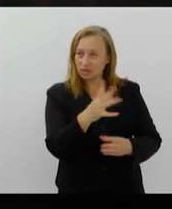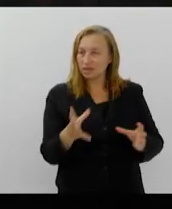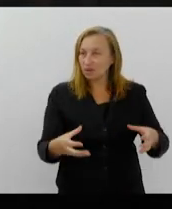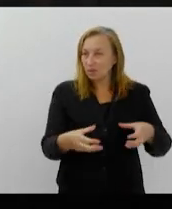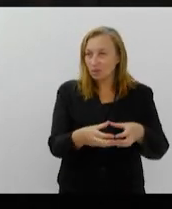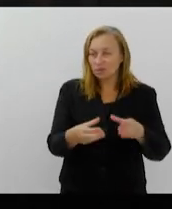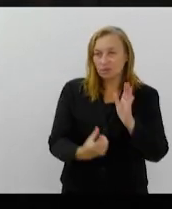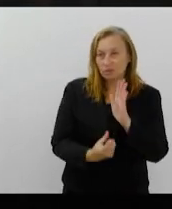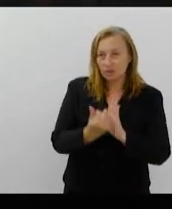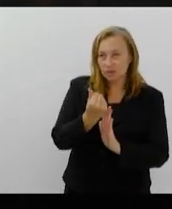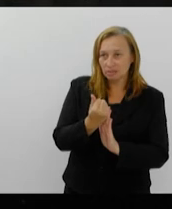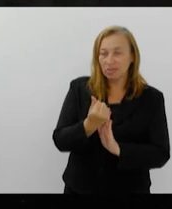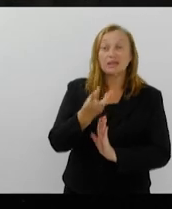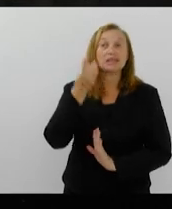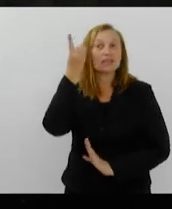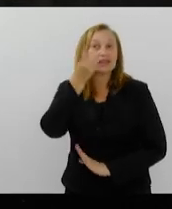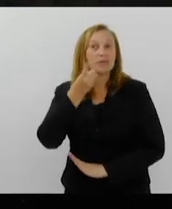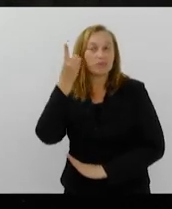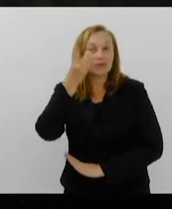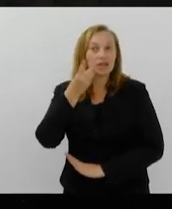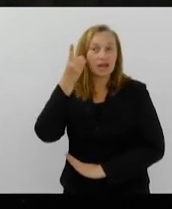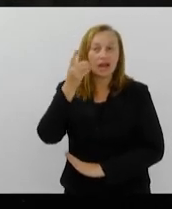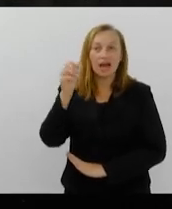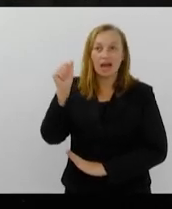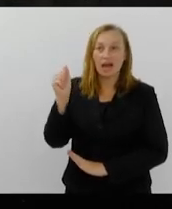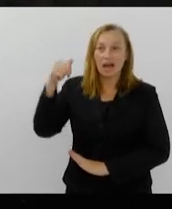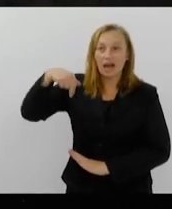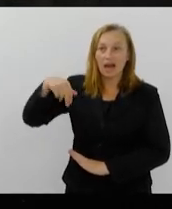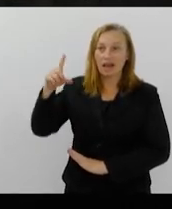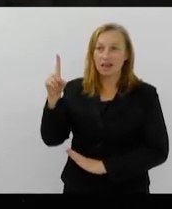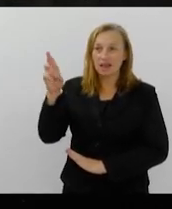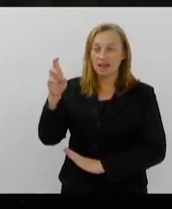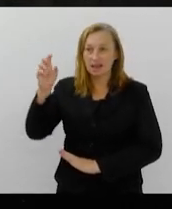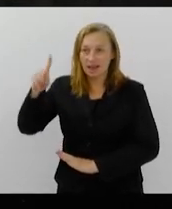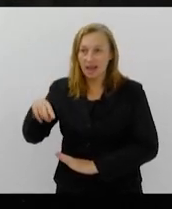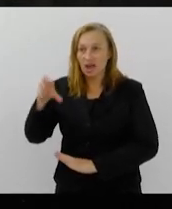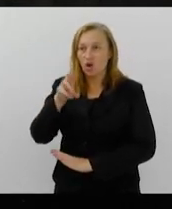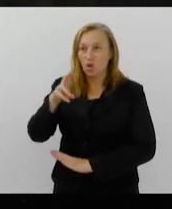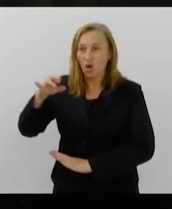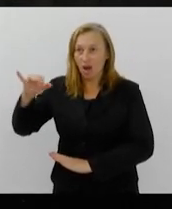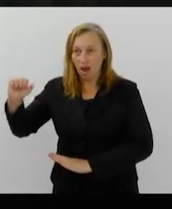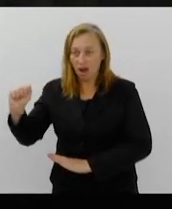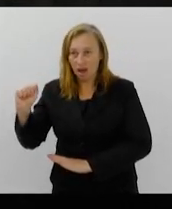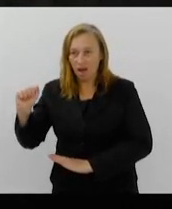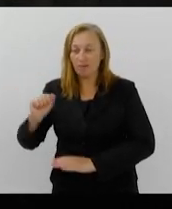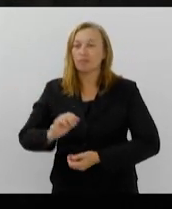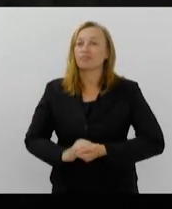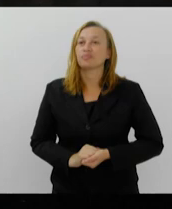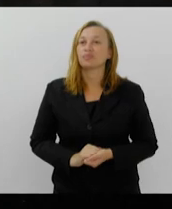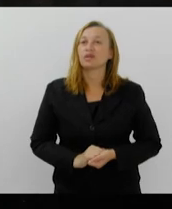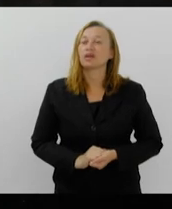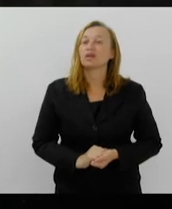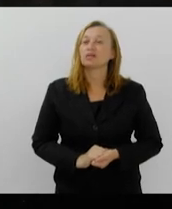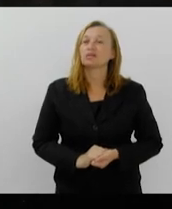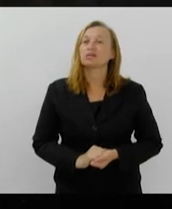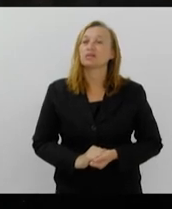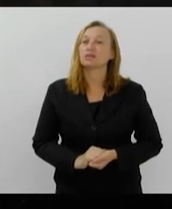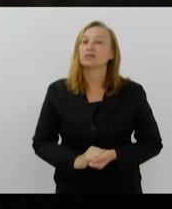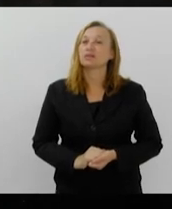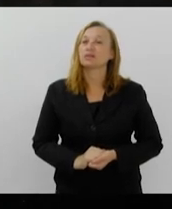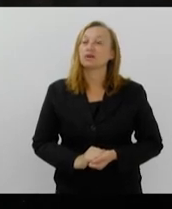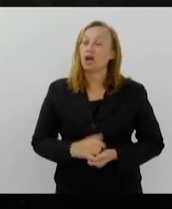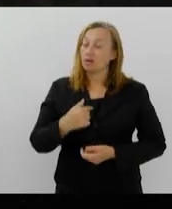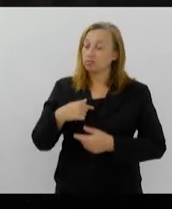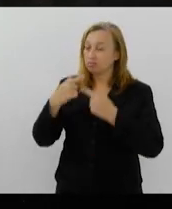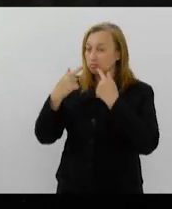de Orçamento, deputado André Correia, pois como fui profundamente